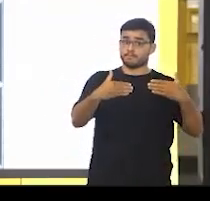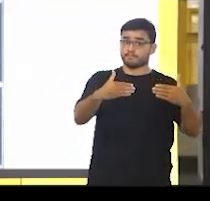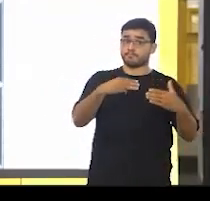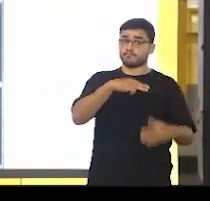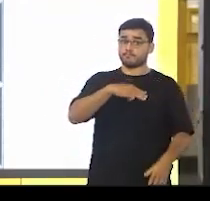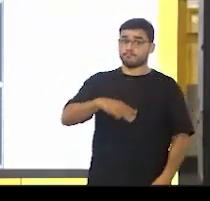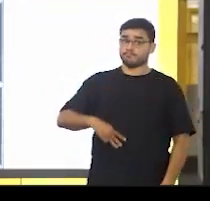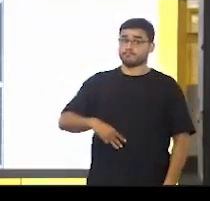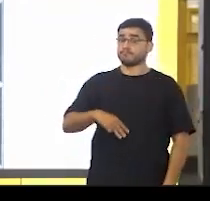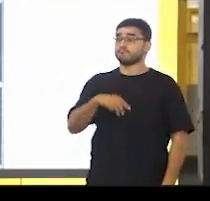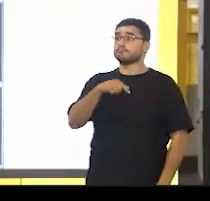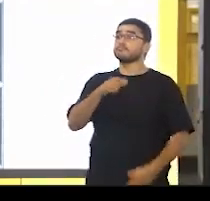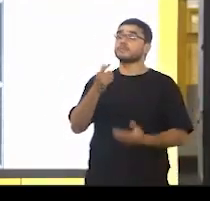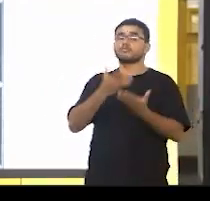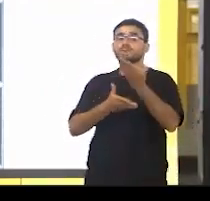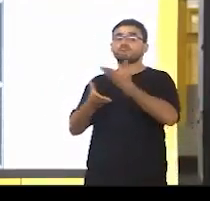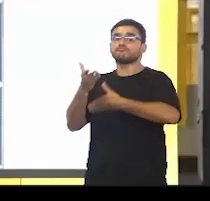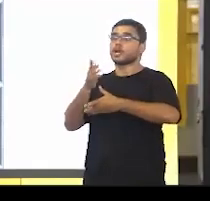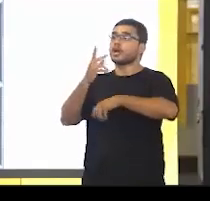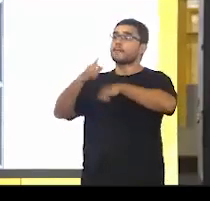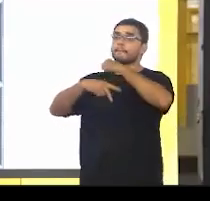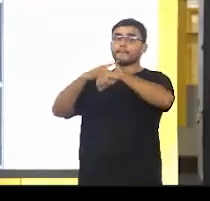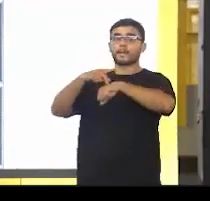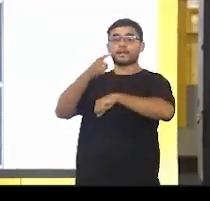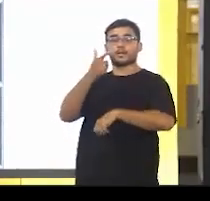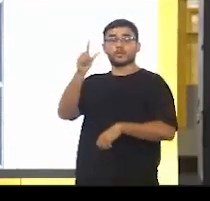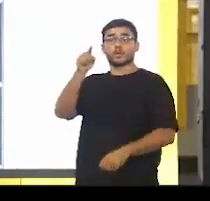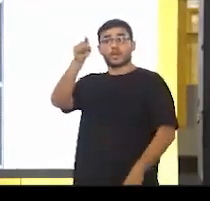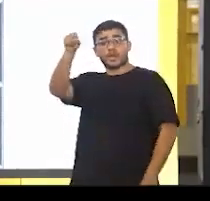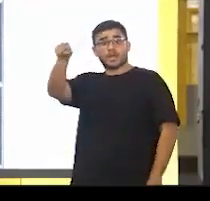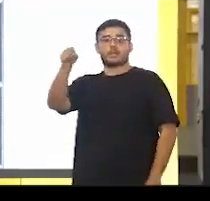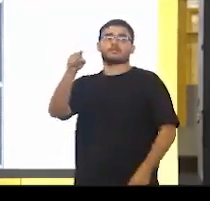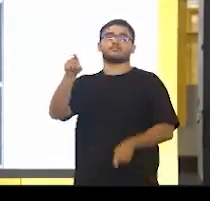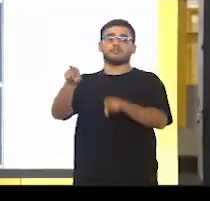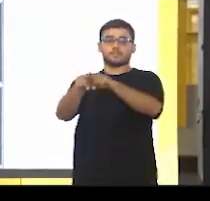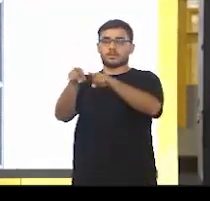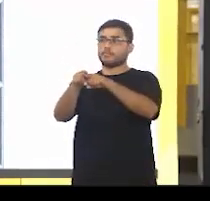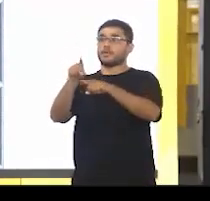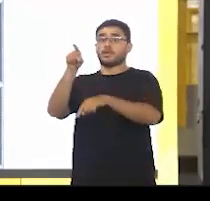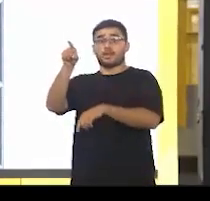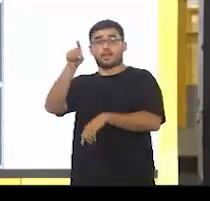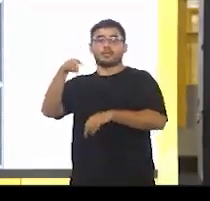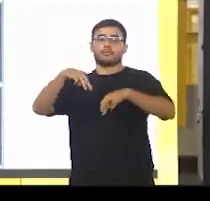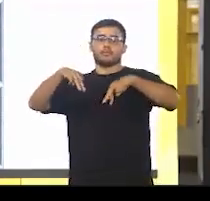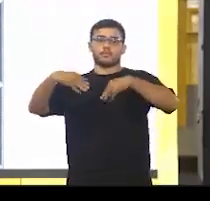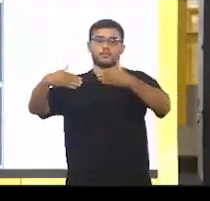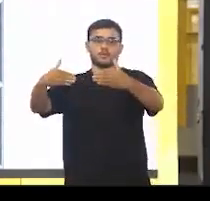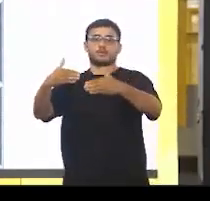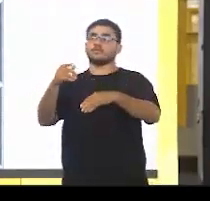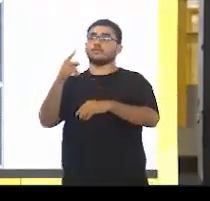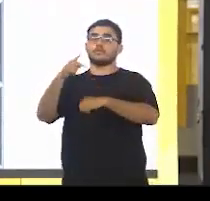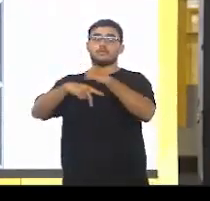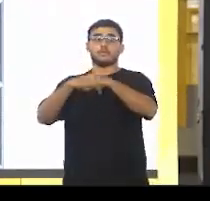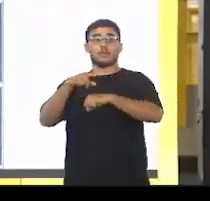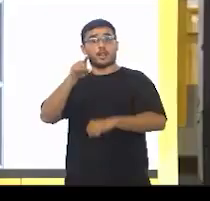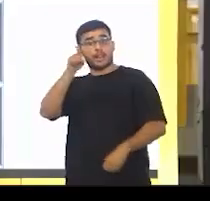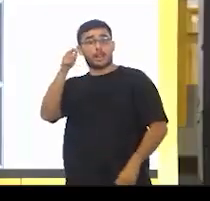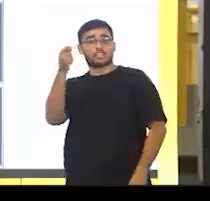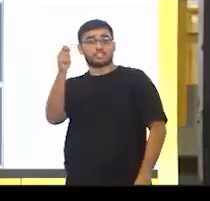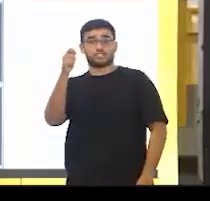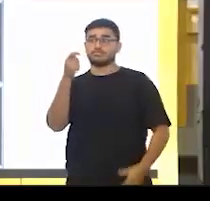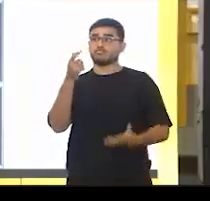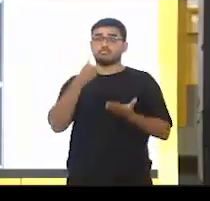e o seu equivalente argentino no Palácio do Itamaraty, em Brasília. No início do mês de outubro